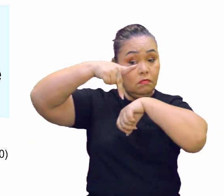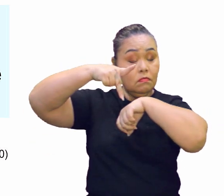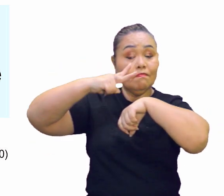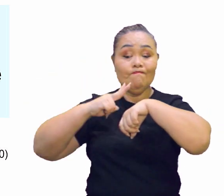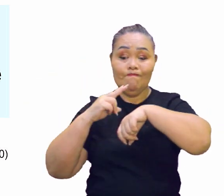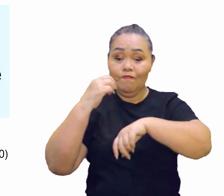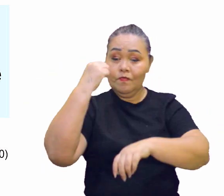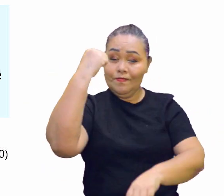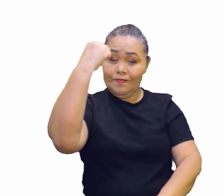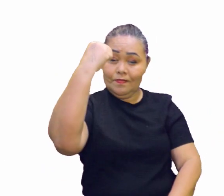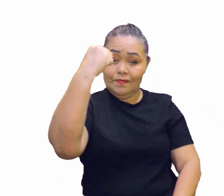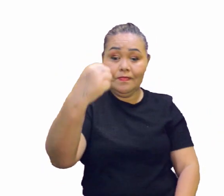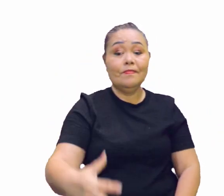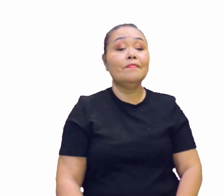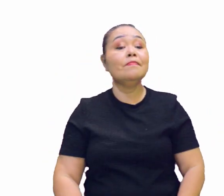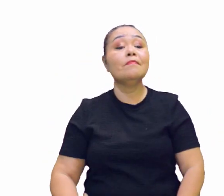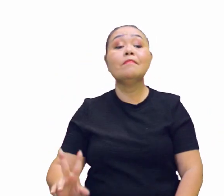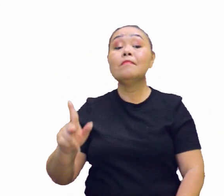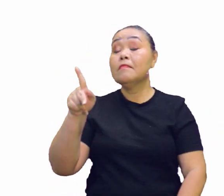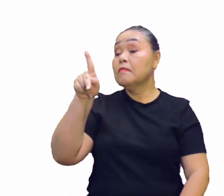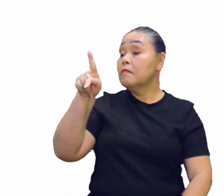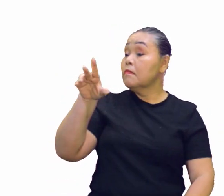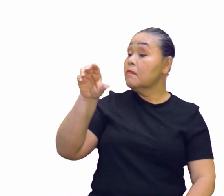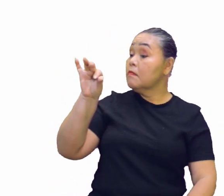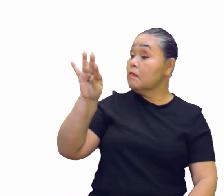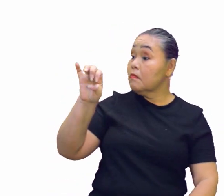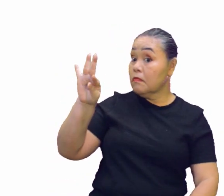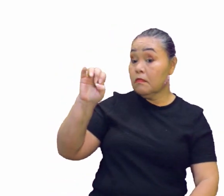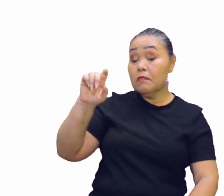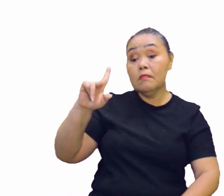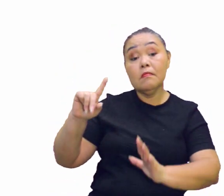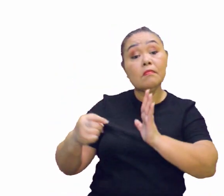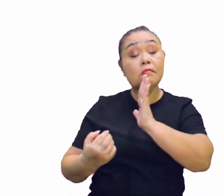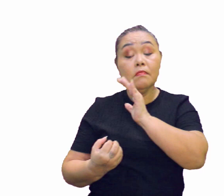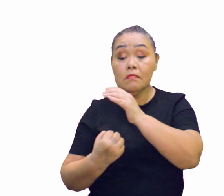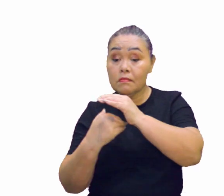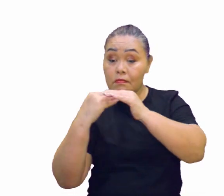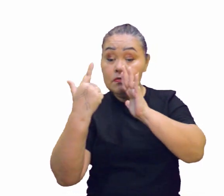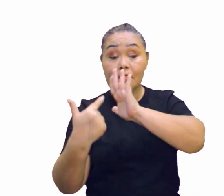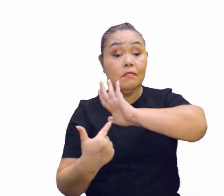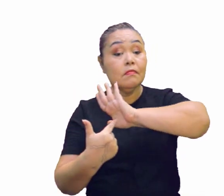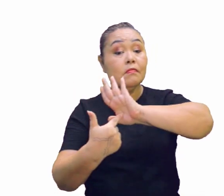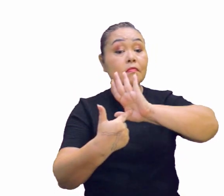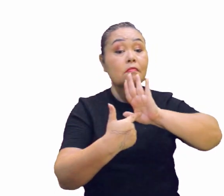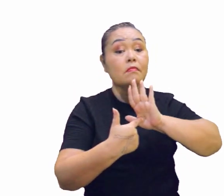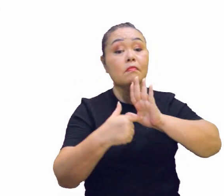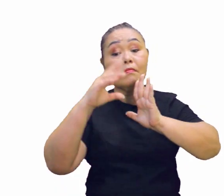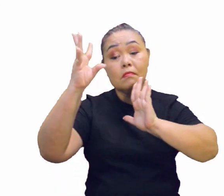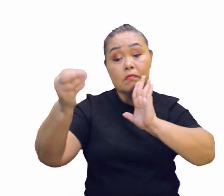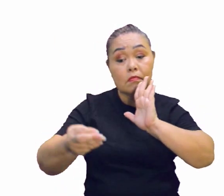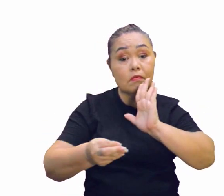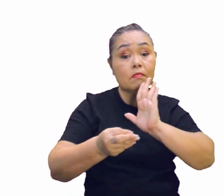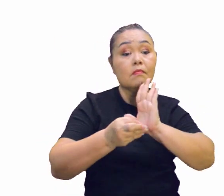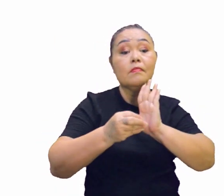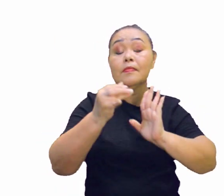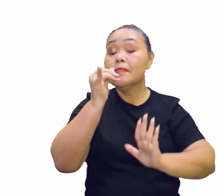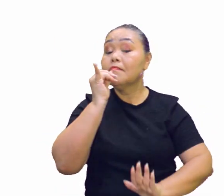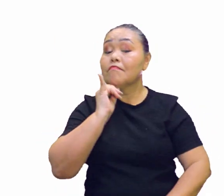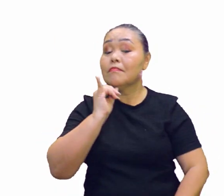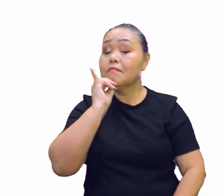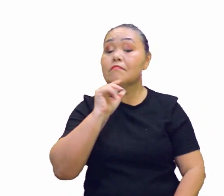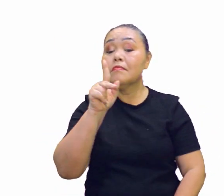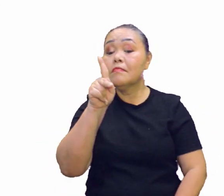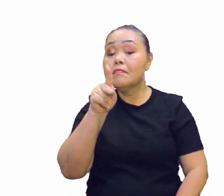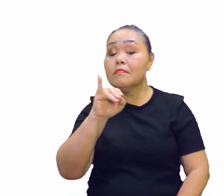uma potência emergente, porque ele apresenta atributos como, por